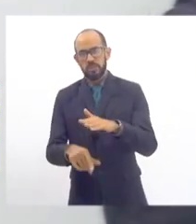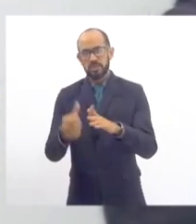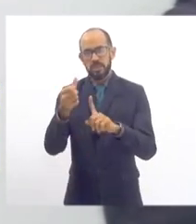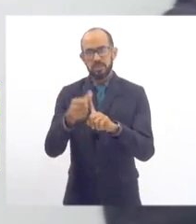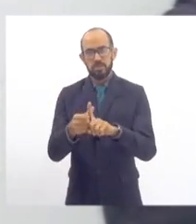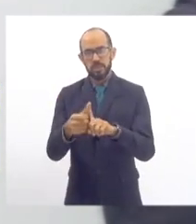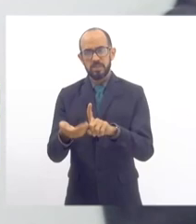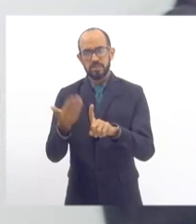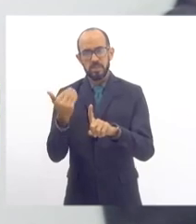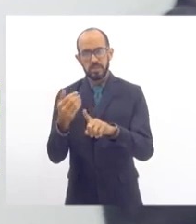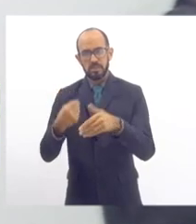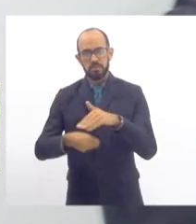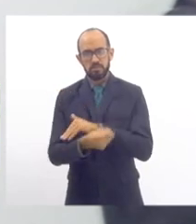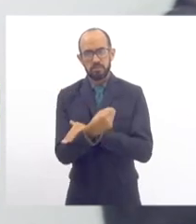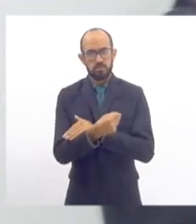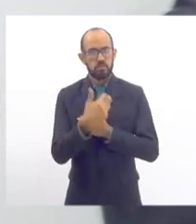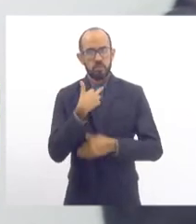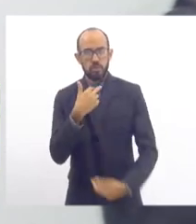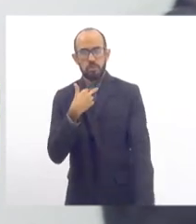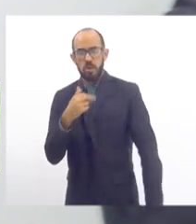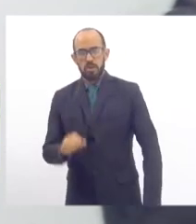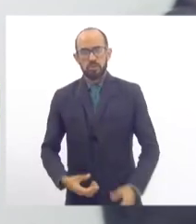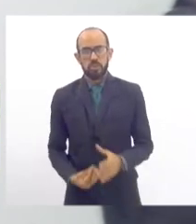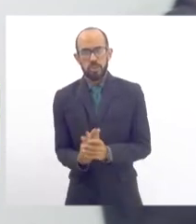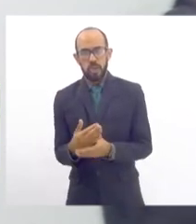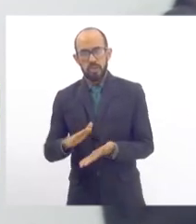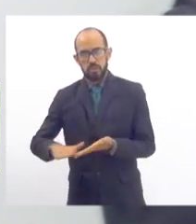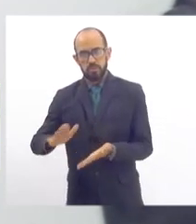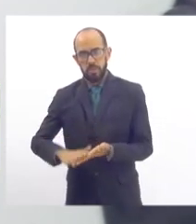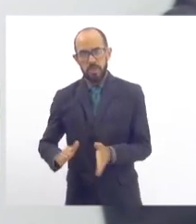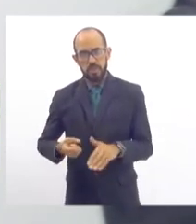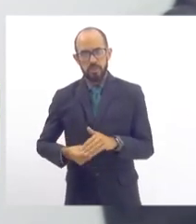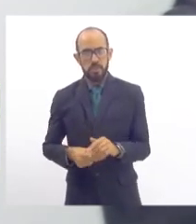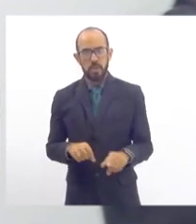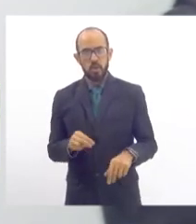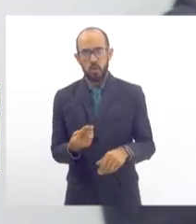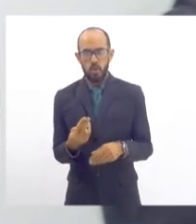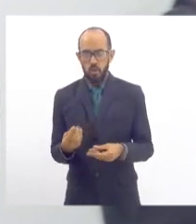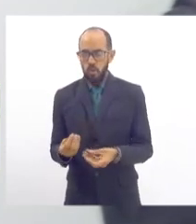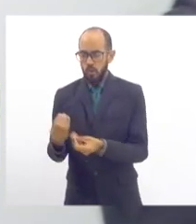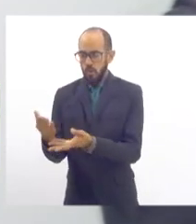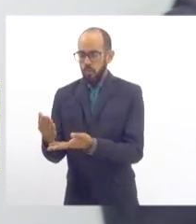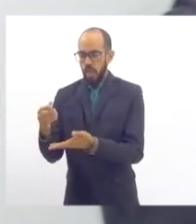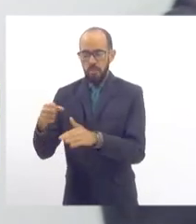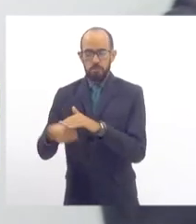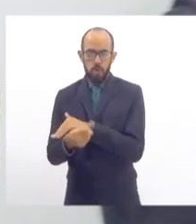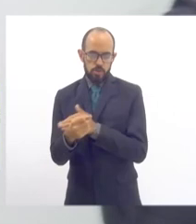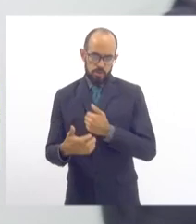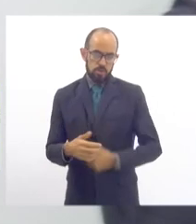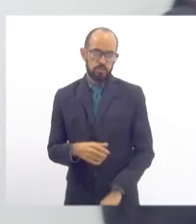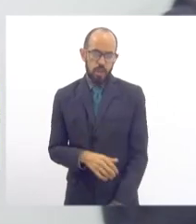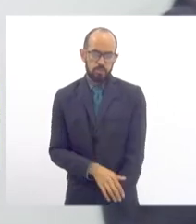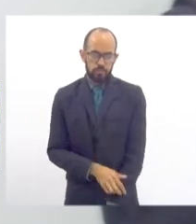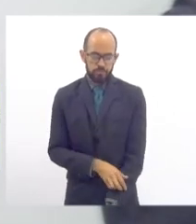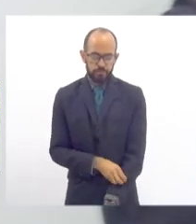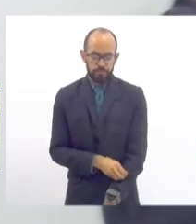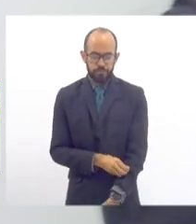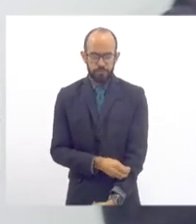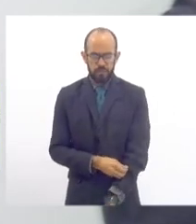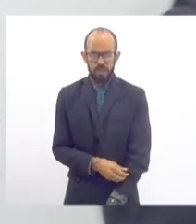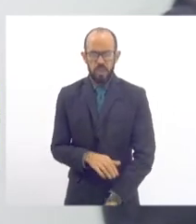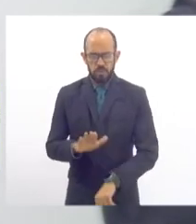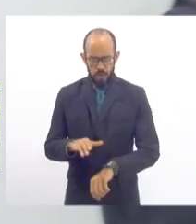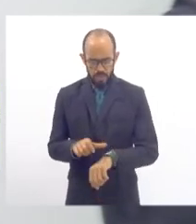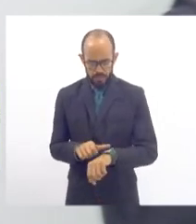do mandato, não poder se fazer despesas, dar posse, mudar carreiras e tudo mais. O que eu gostaria de fazer um encaminhamento